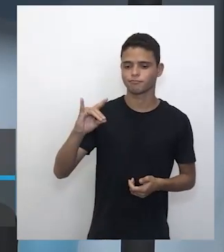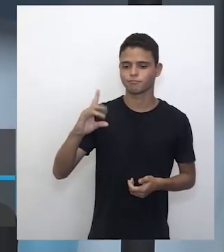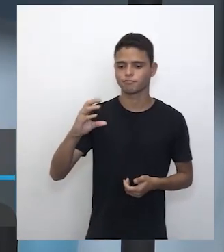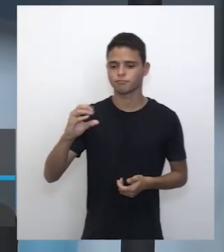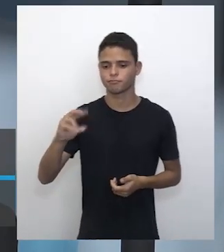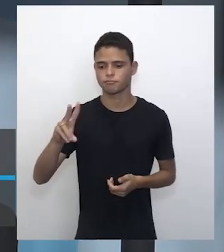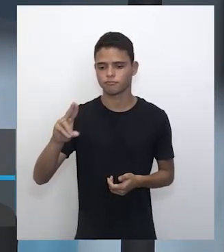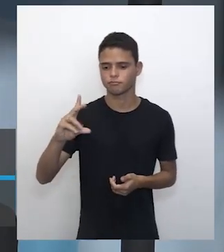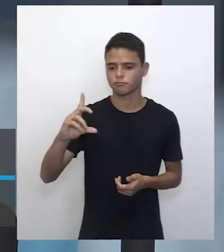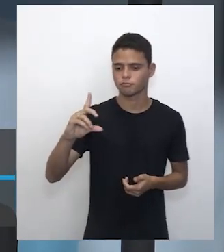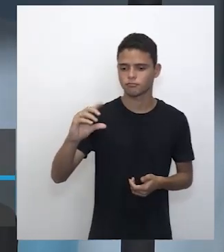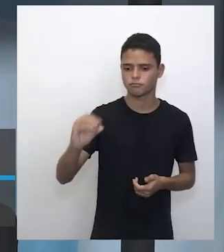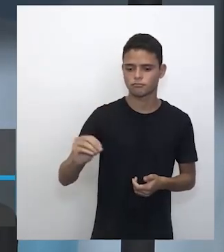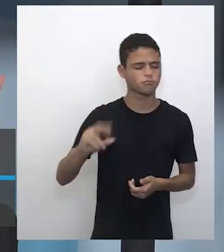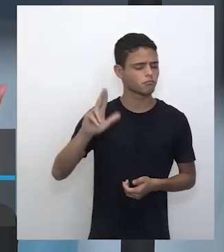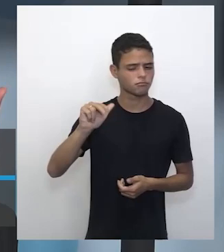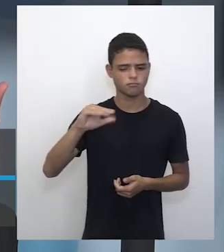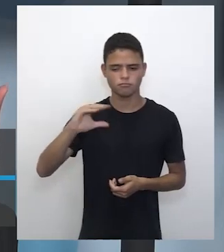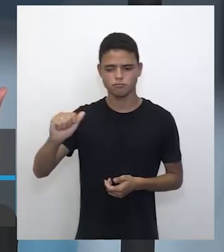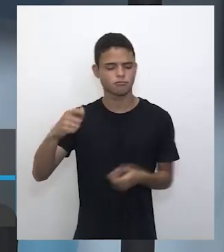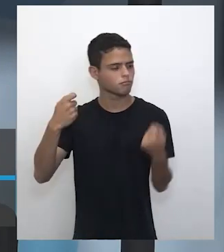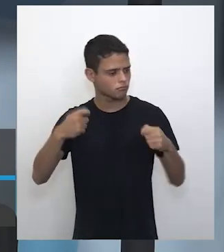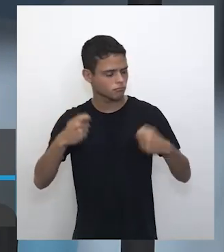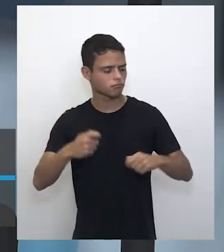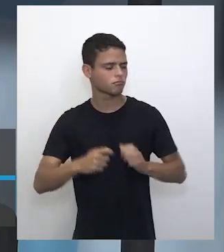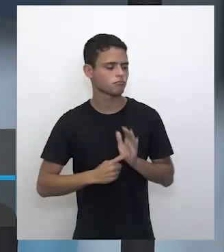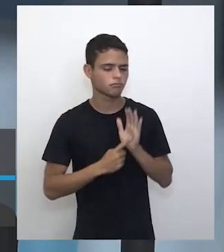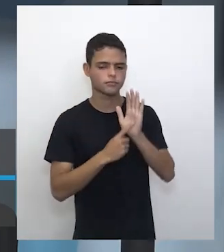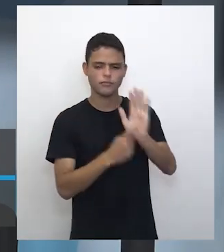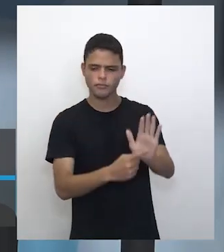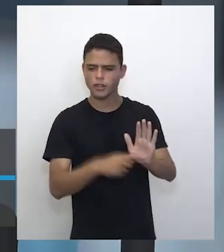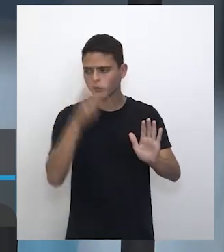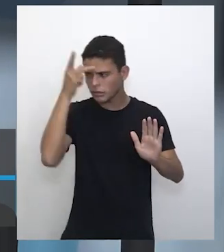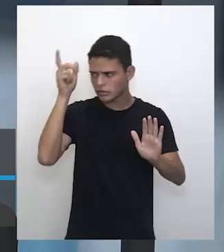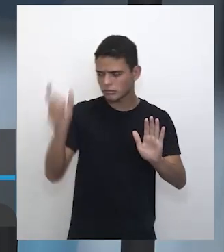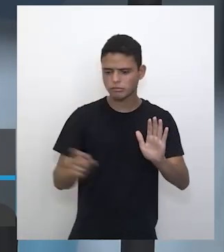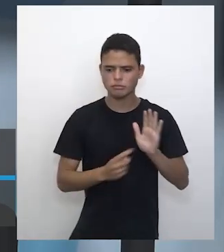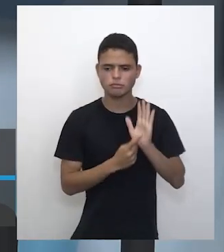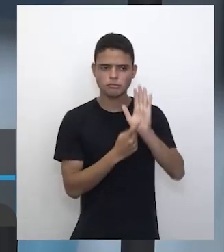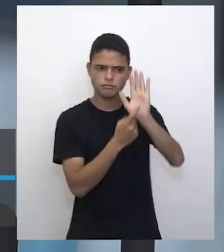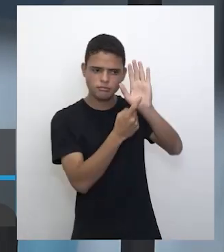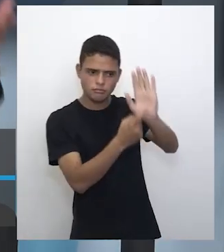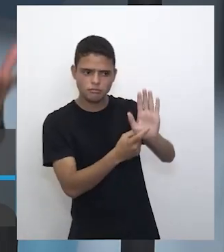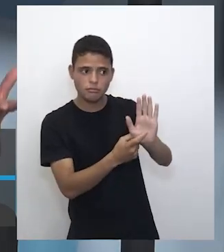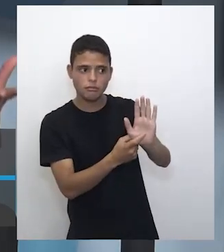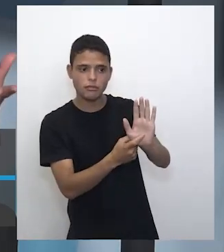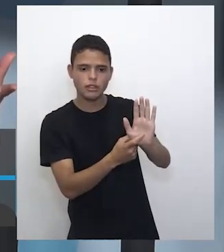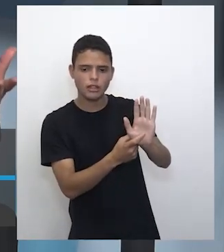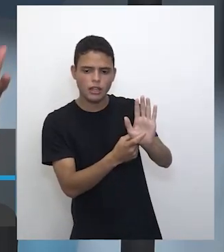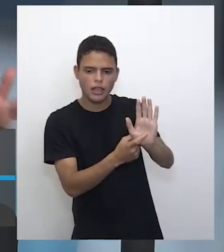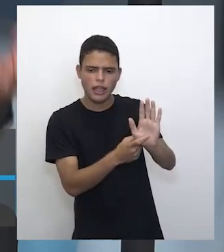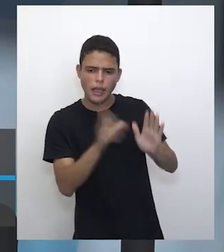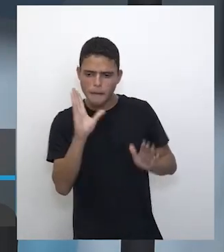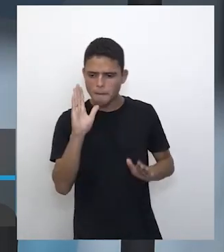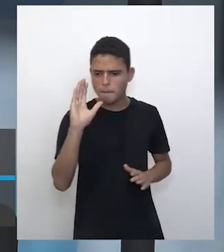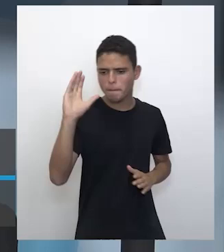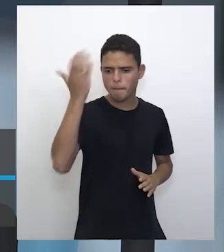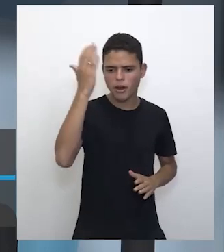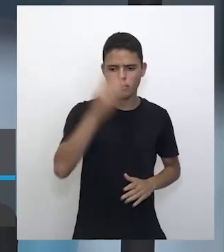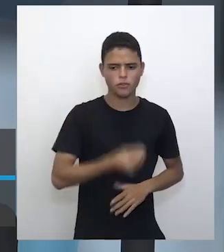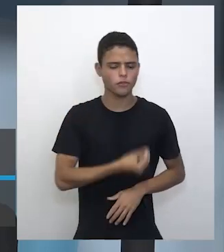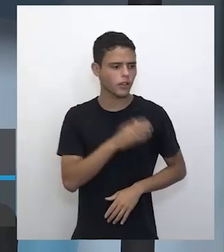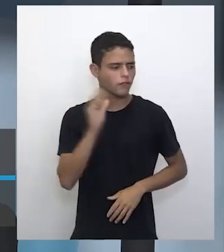estar arrasando. E a pessoa, para chamar atenção na rede social, será que ela não cria uma vida também ilusória, só para todo